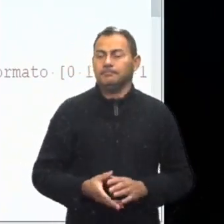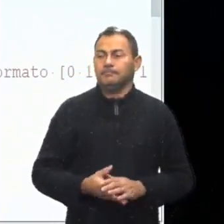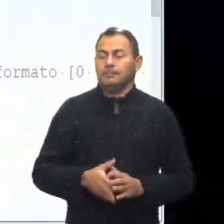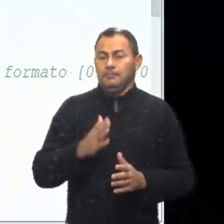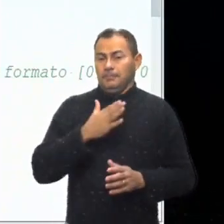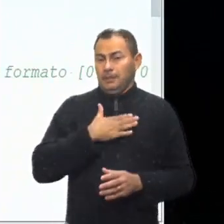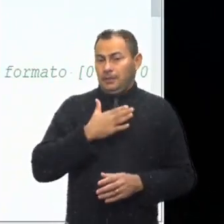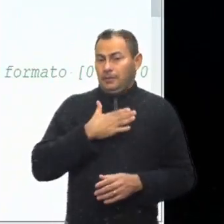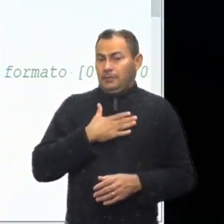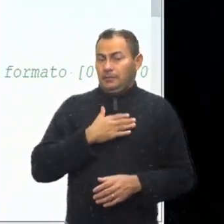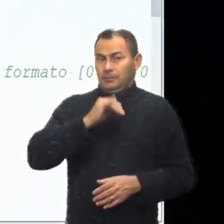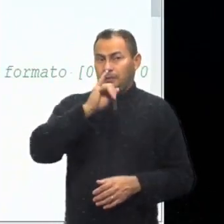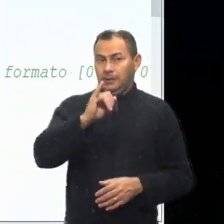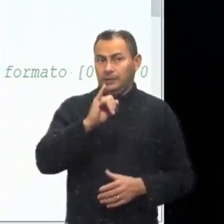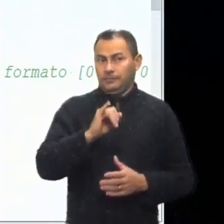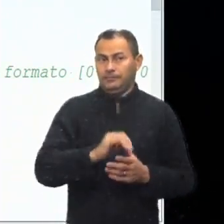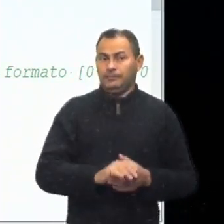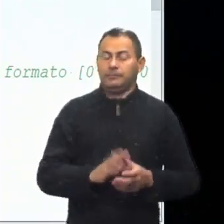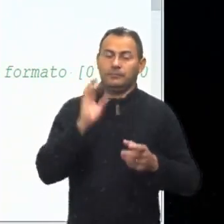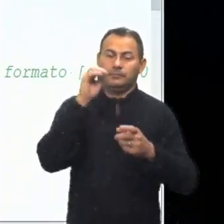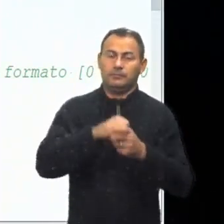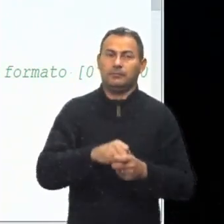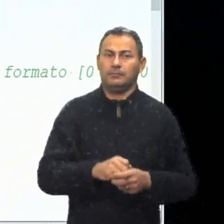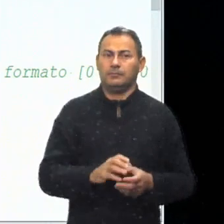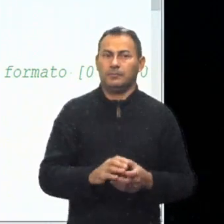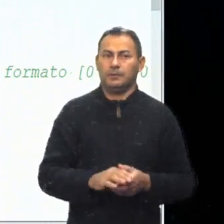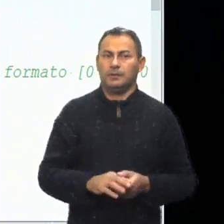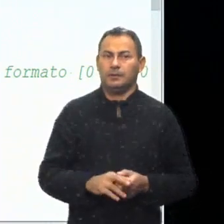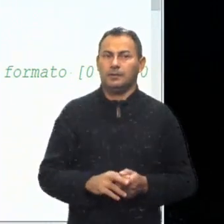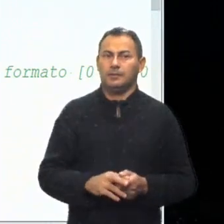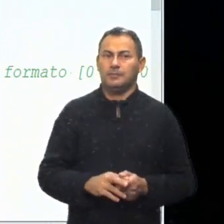E o meu I, eu vou colocar